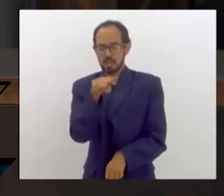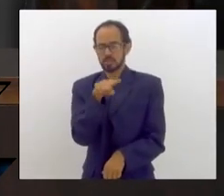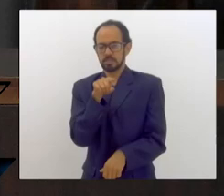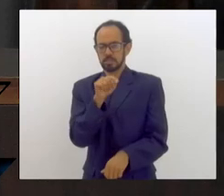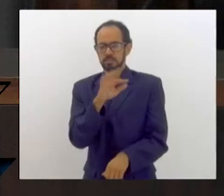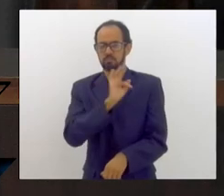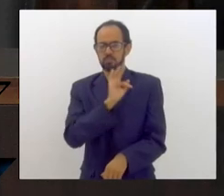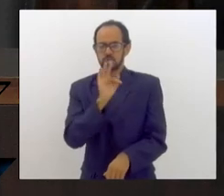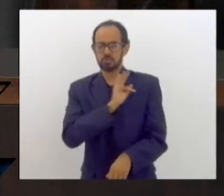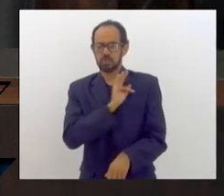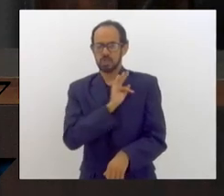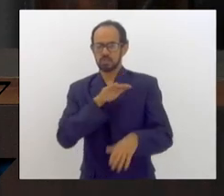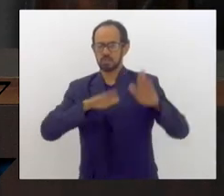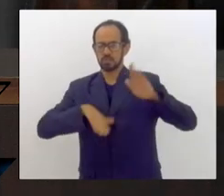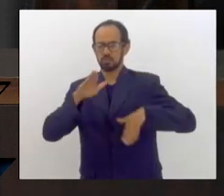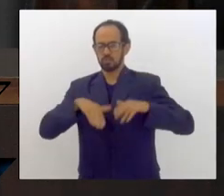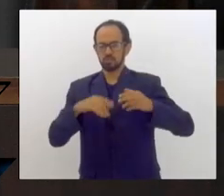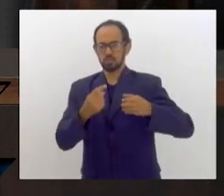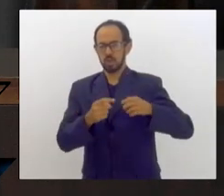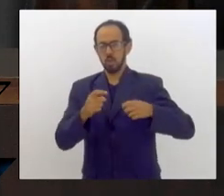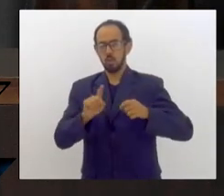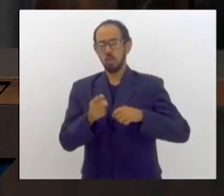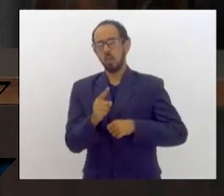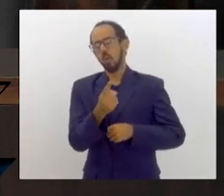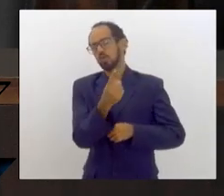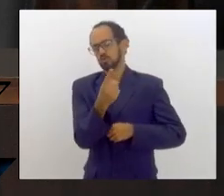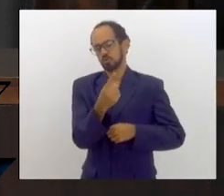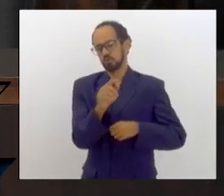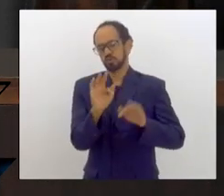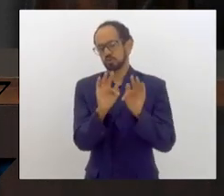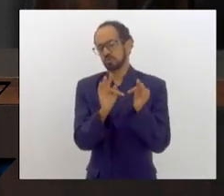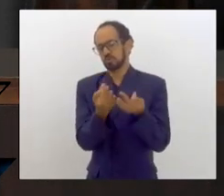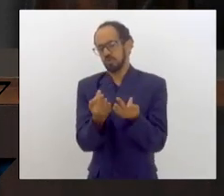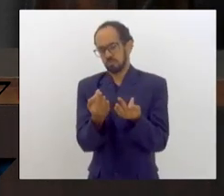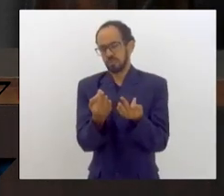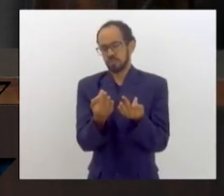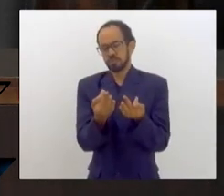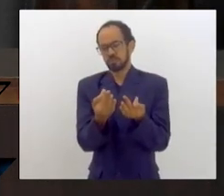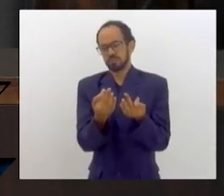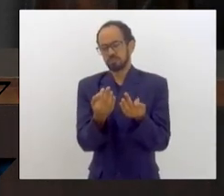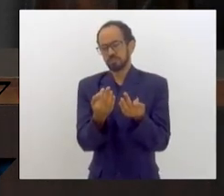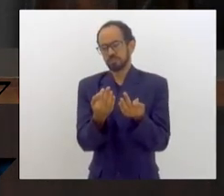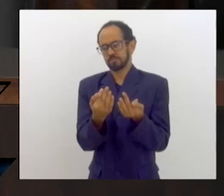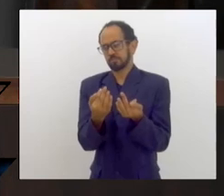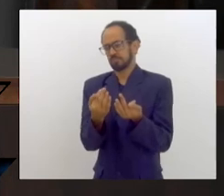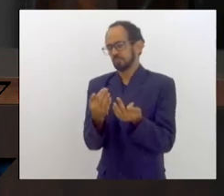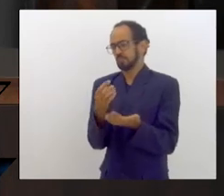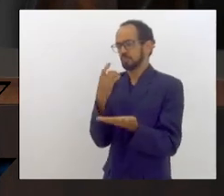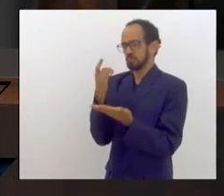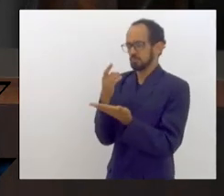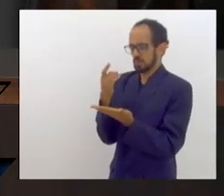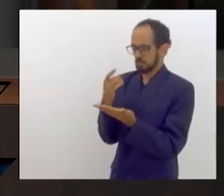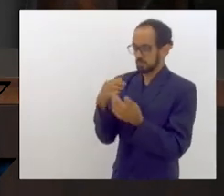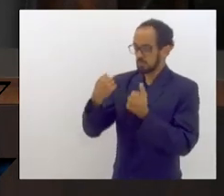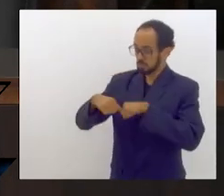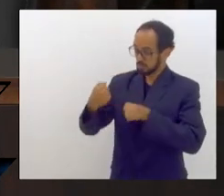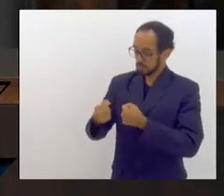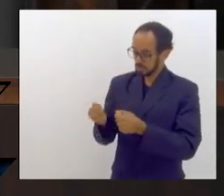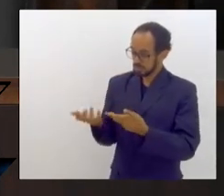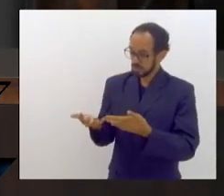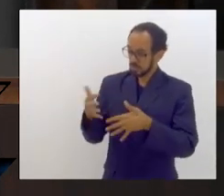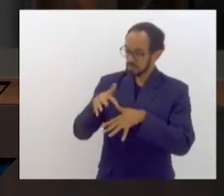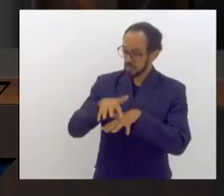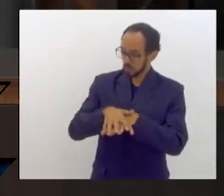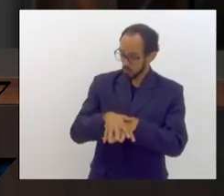acabam ficando distantes da sua família, deputado. E é preciso essa acolhida, eles, de volta